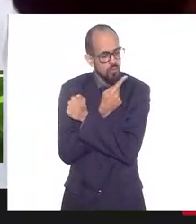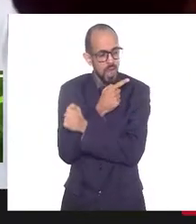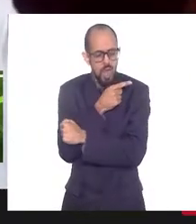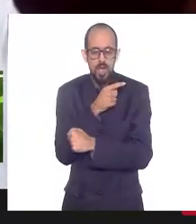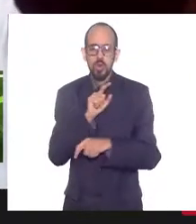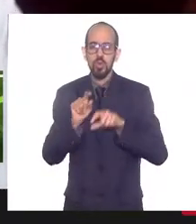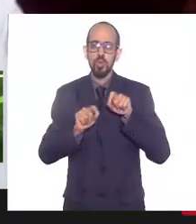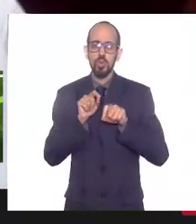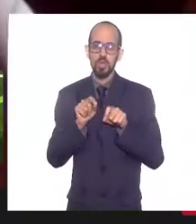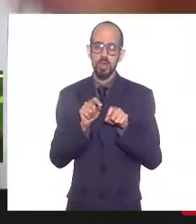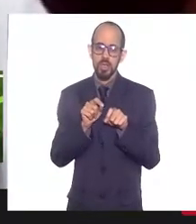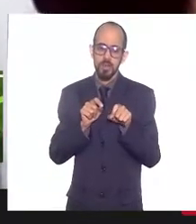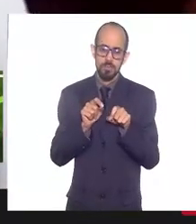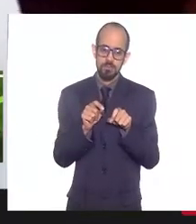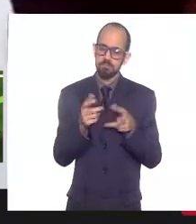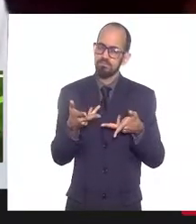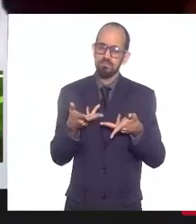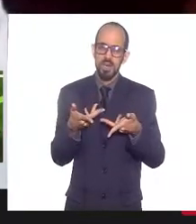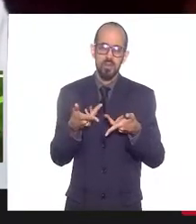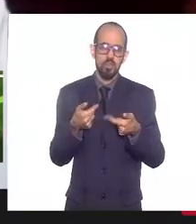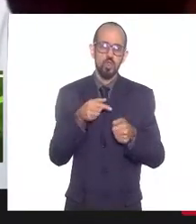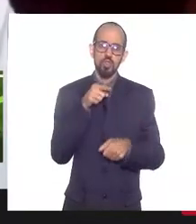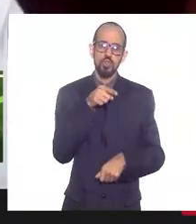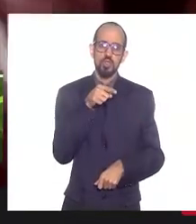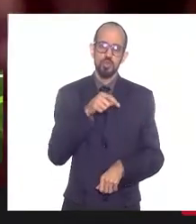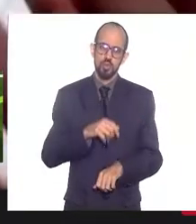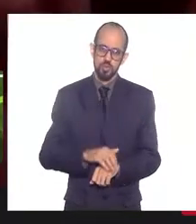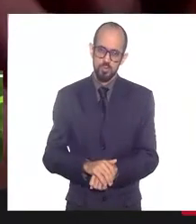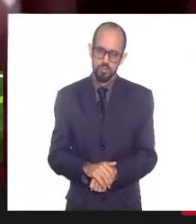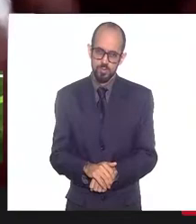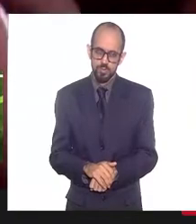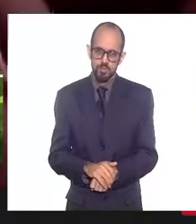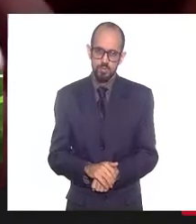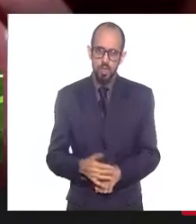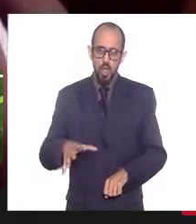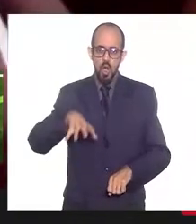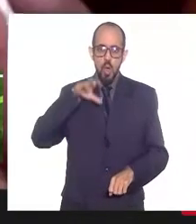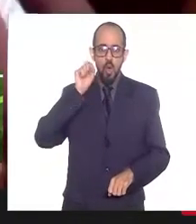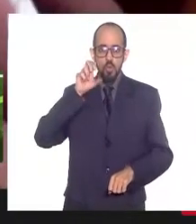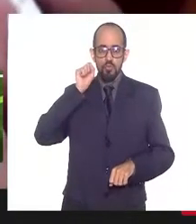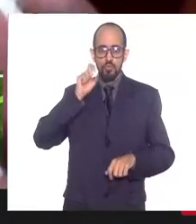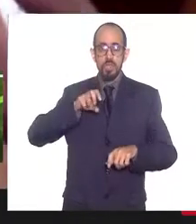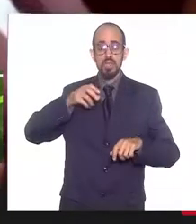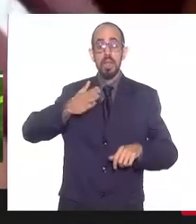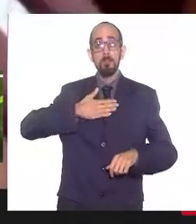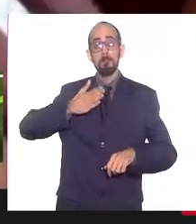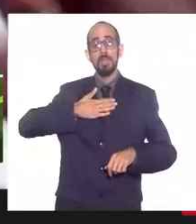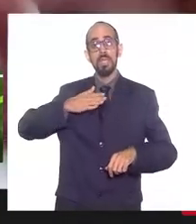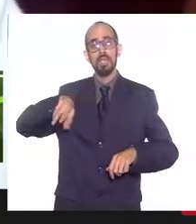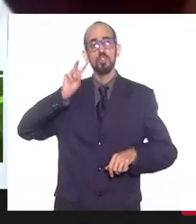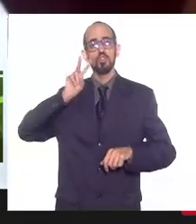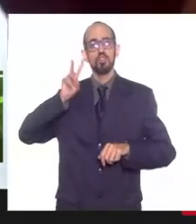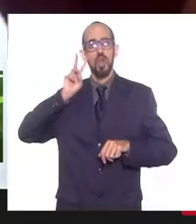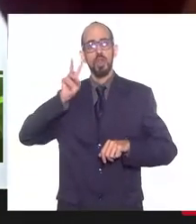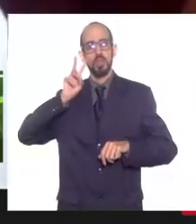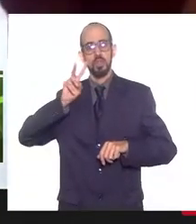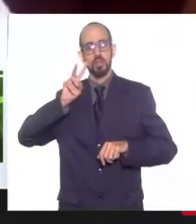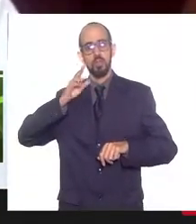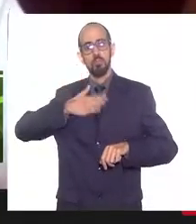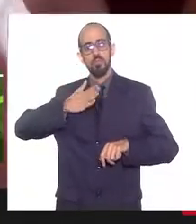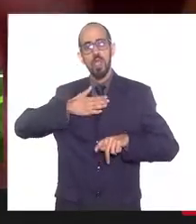gente, que maravilha isso. Ouvi falar da minha história do meu